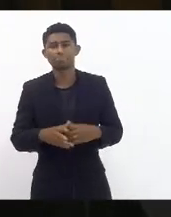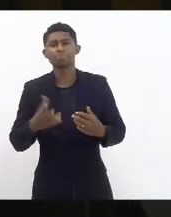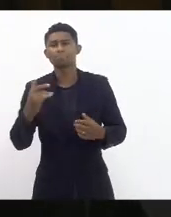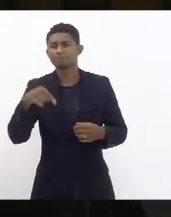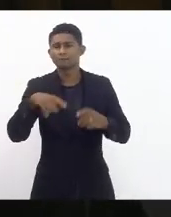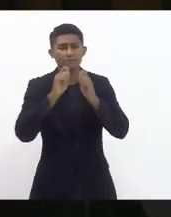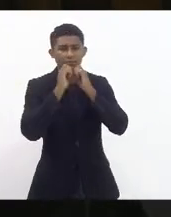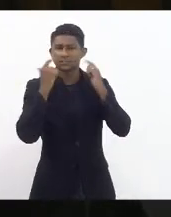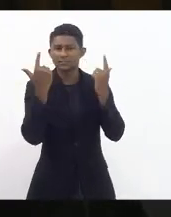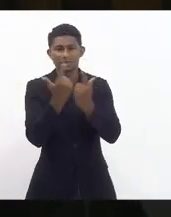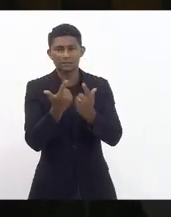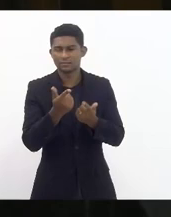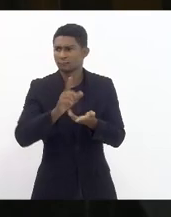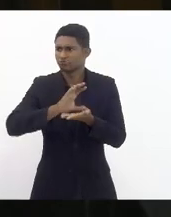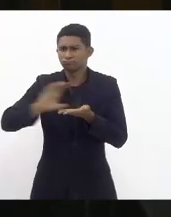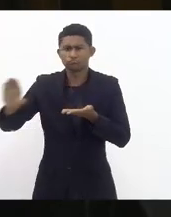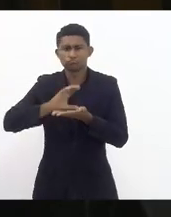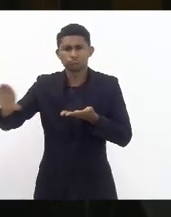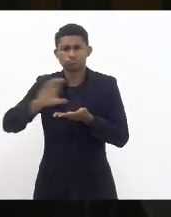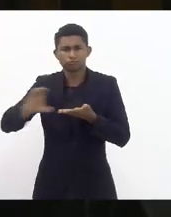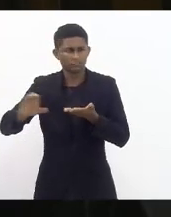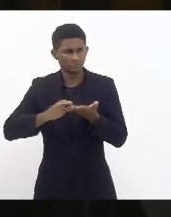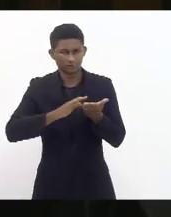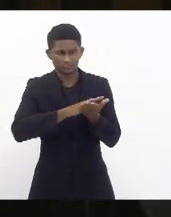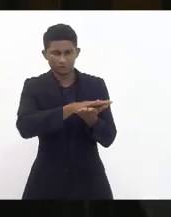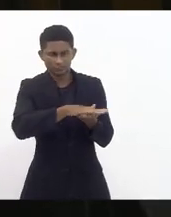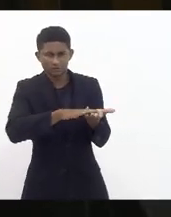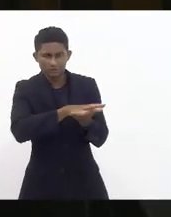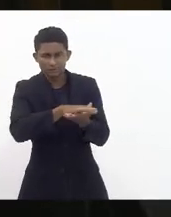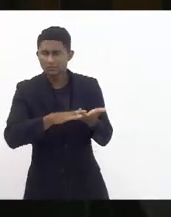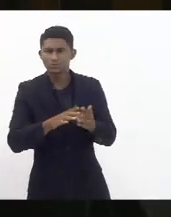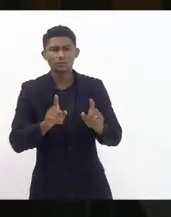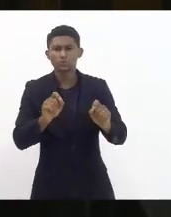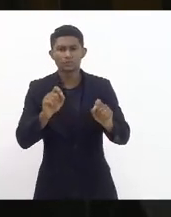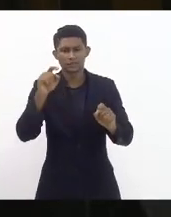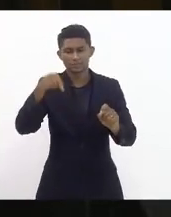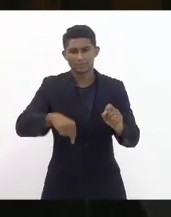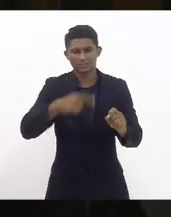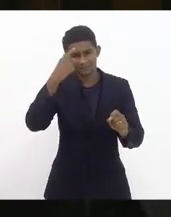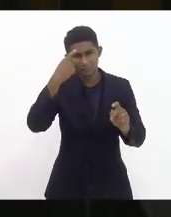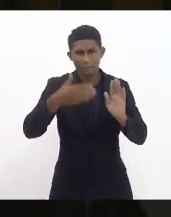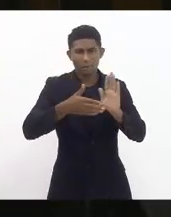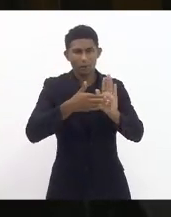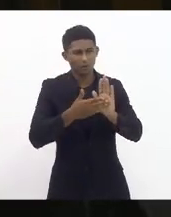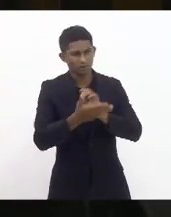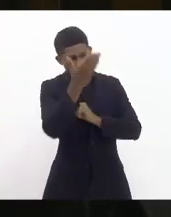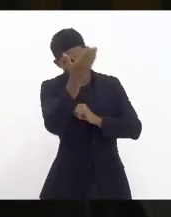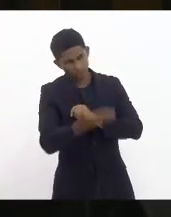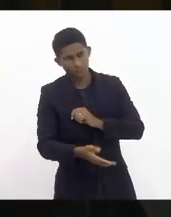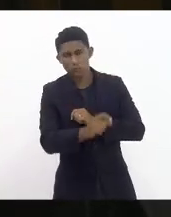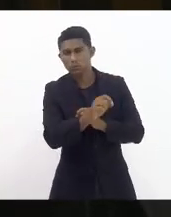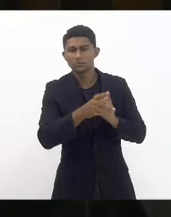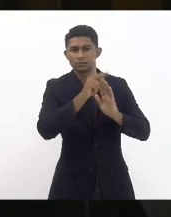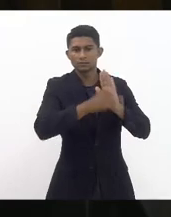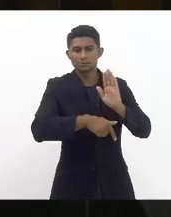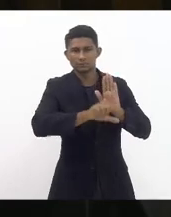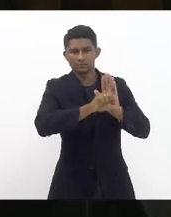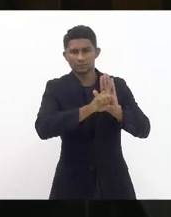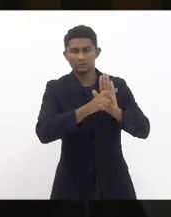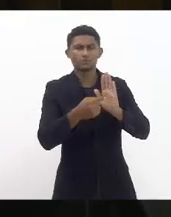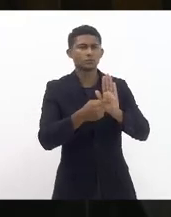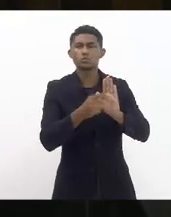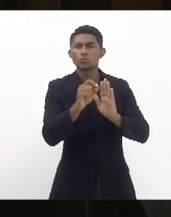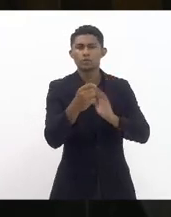Assembleia Legislativa do Estado do Rio de Janeiro, liberando, conforme proposta de Vossa Excelência, em projeto de lei,